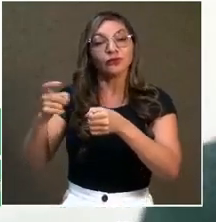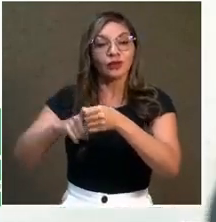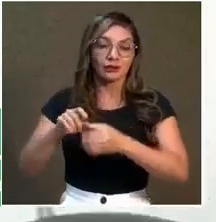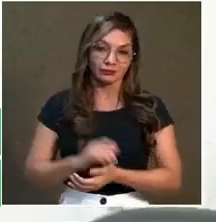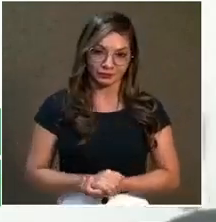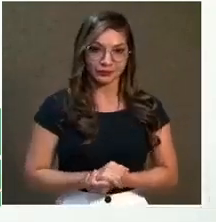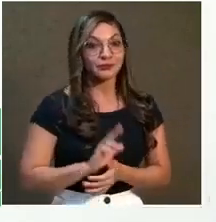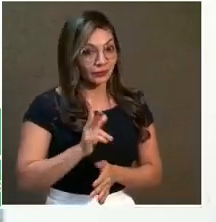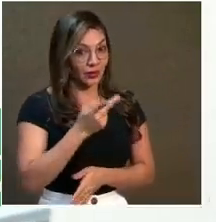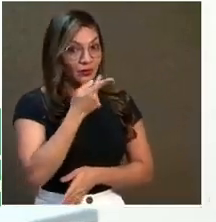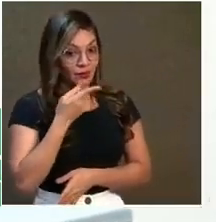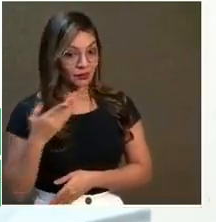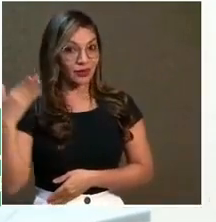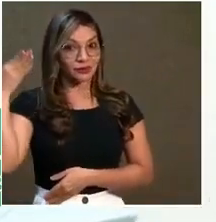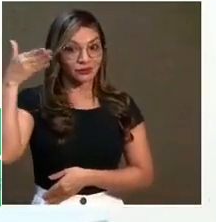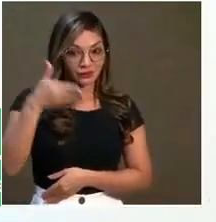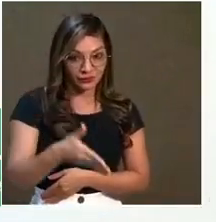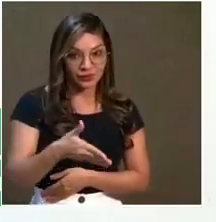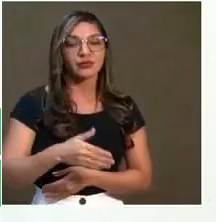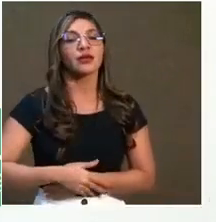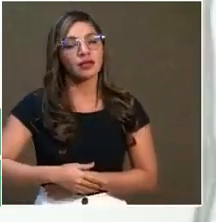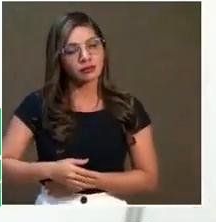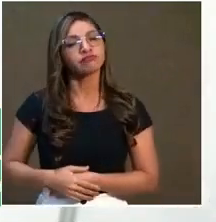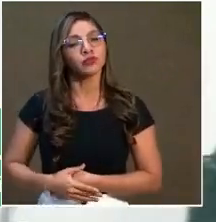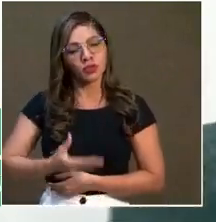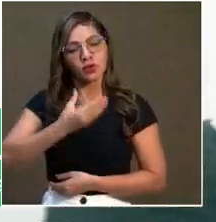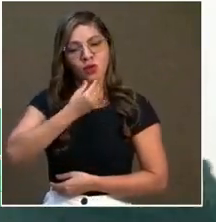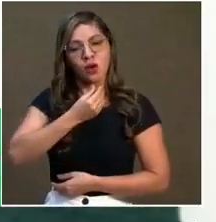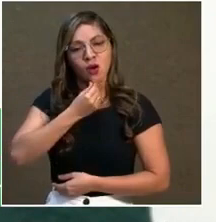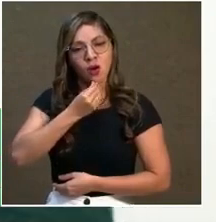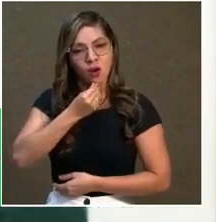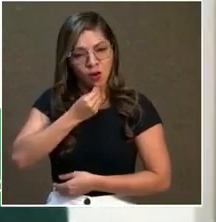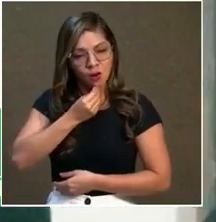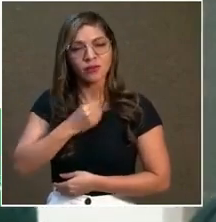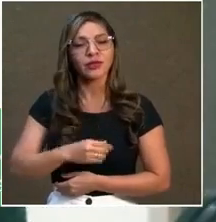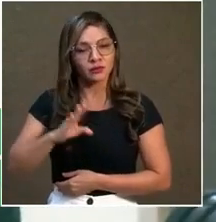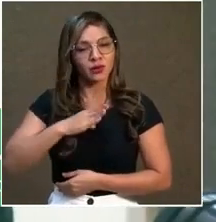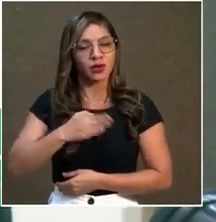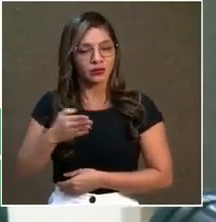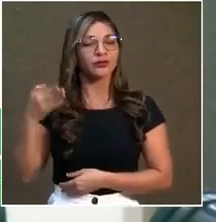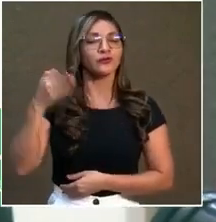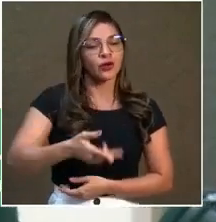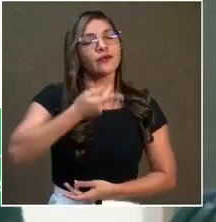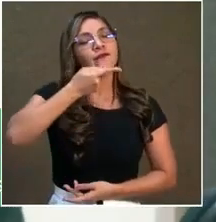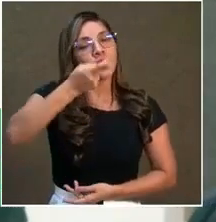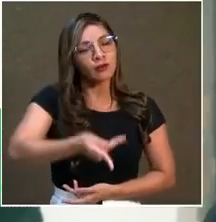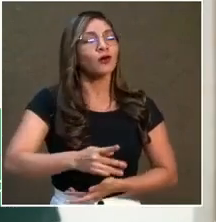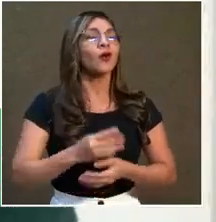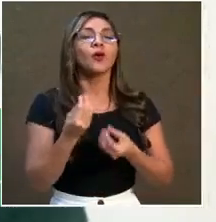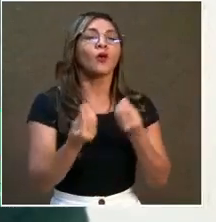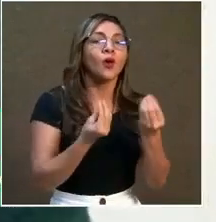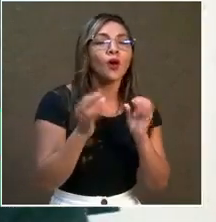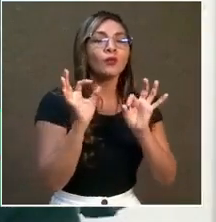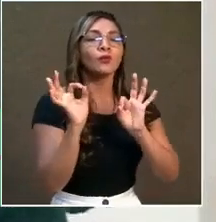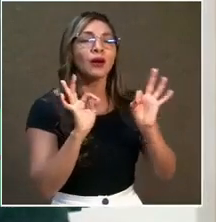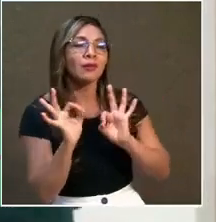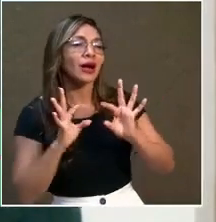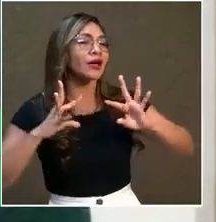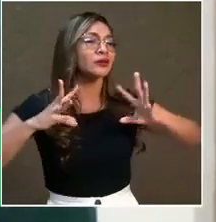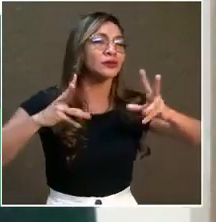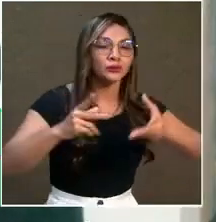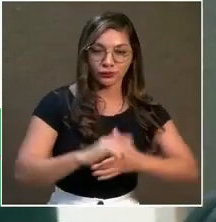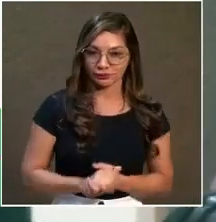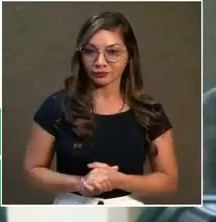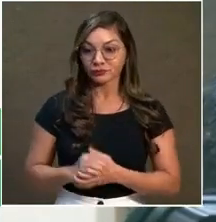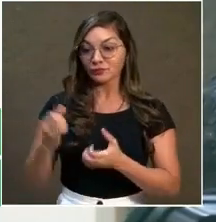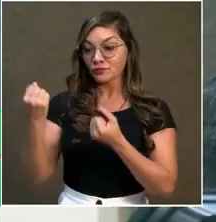aqui em vossas excelências, foi homem para falar para vossas excelências o que fez, quando fez, como fez, ele disse que no momento